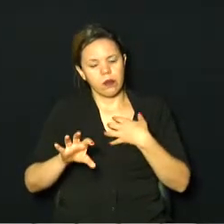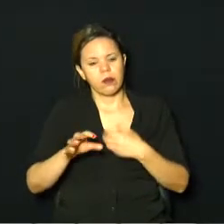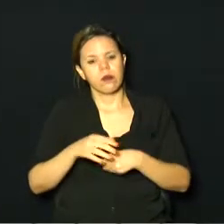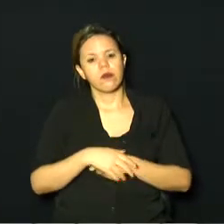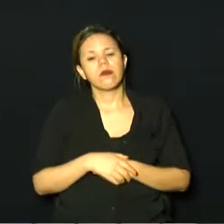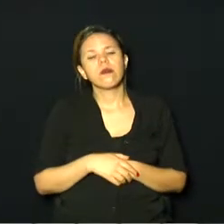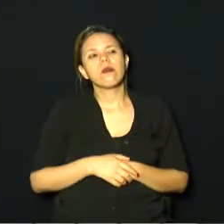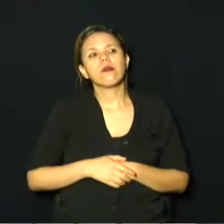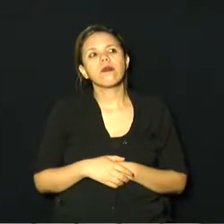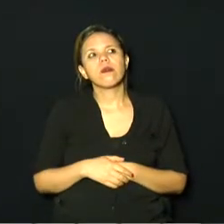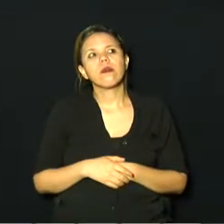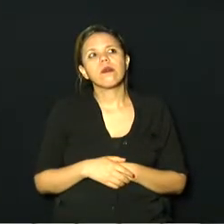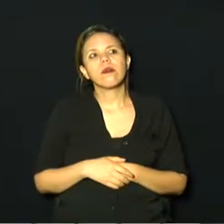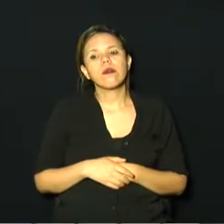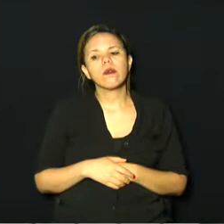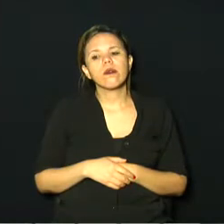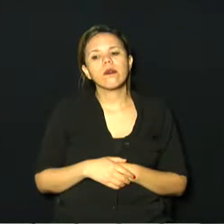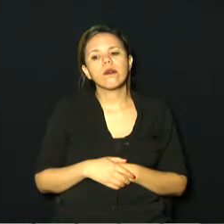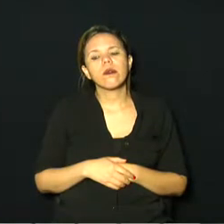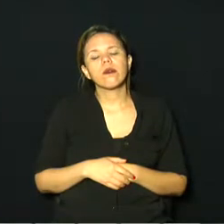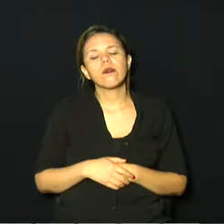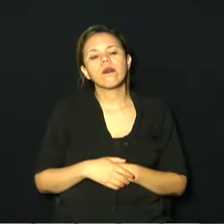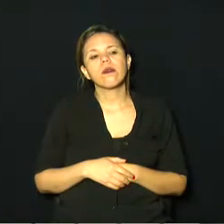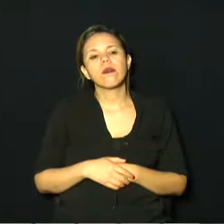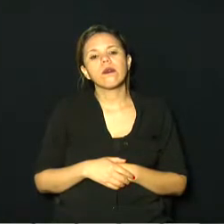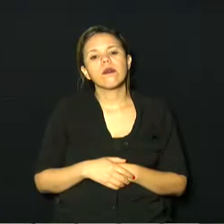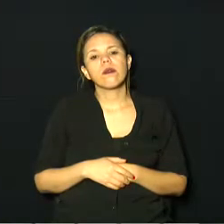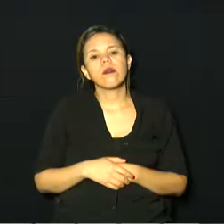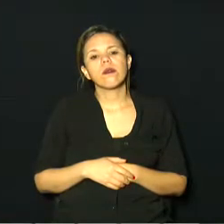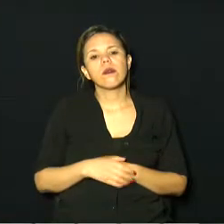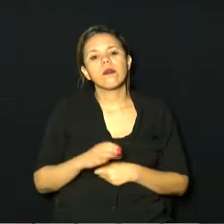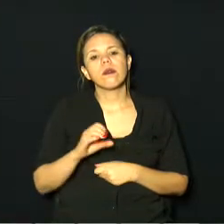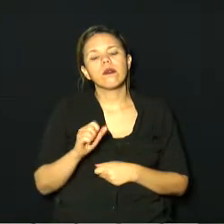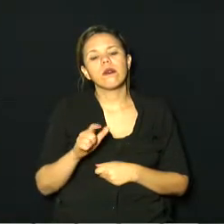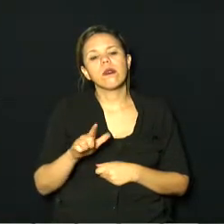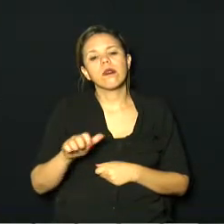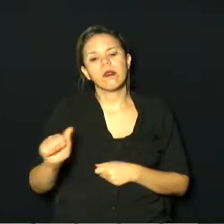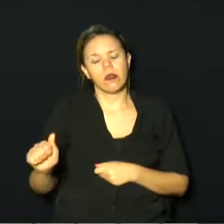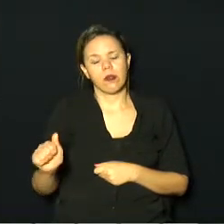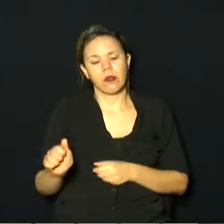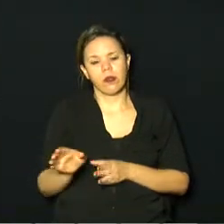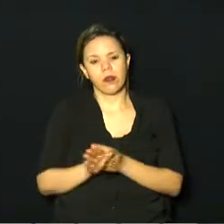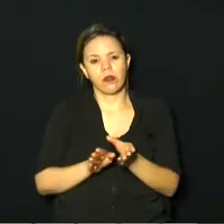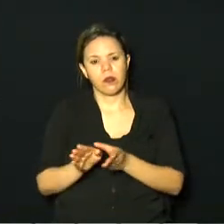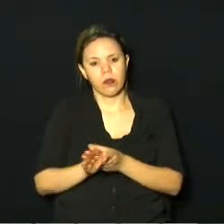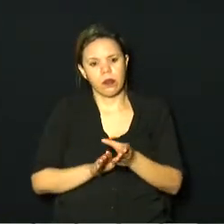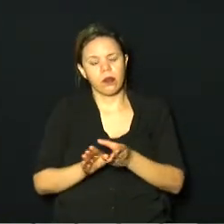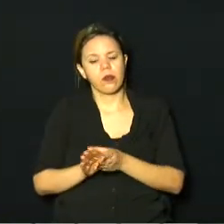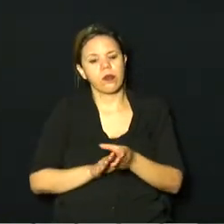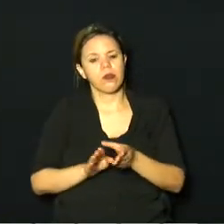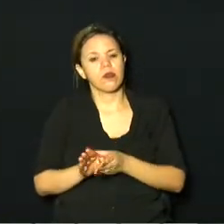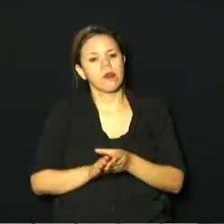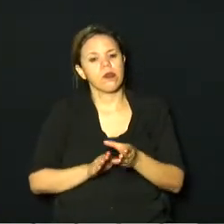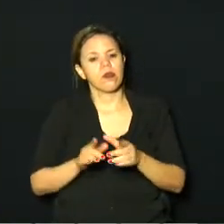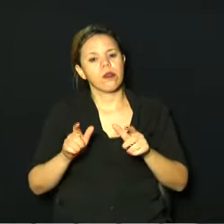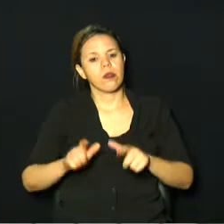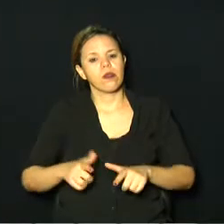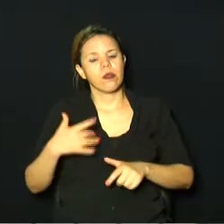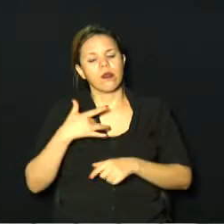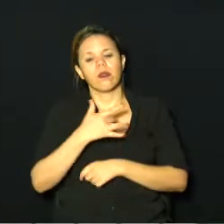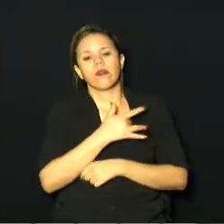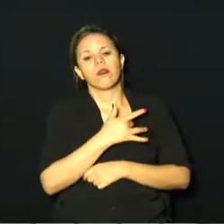a Carla Maria da Silva, que é do Conselho Municipal, do Conselho Local de